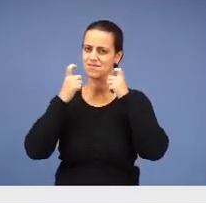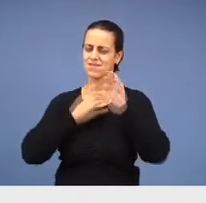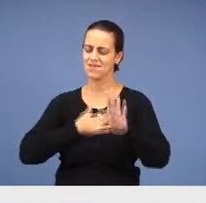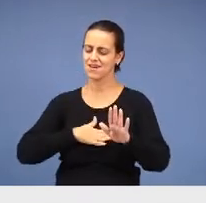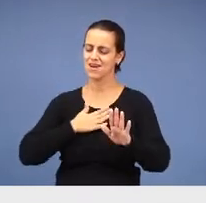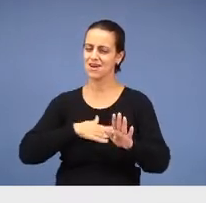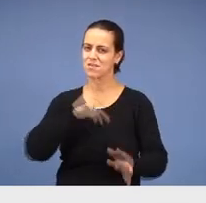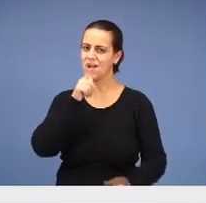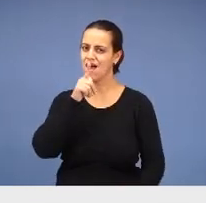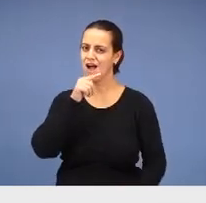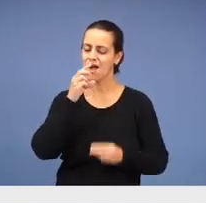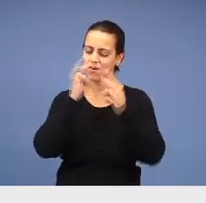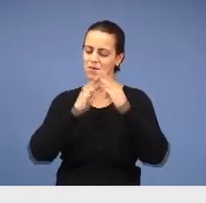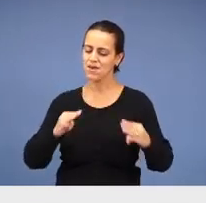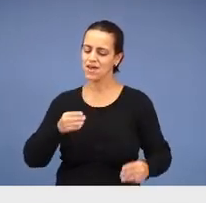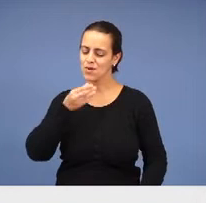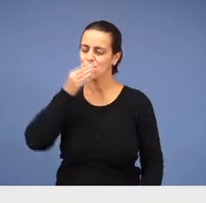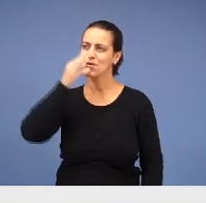do Manaim.